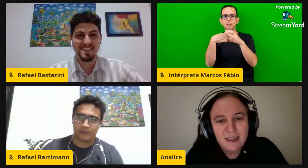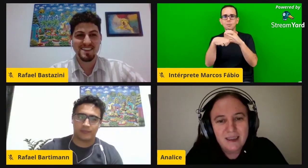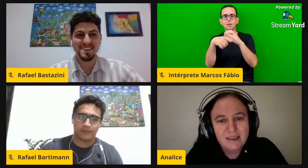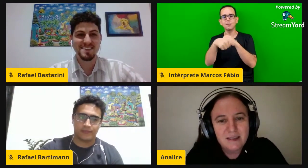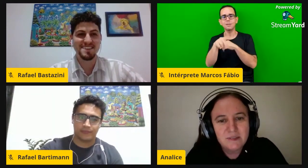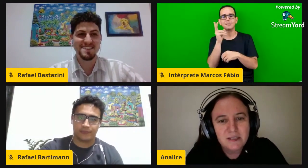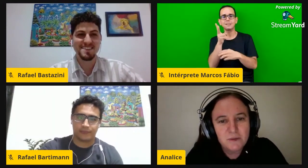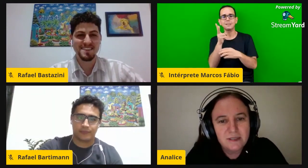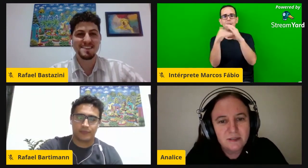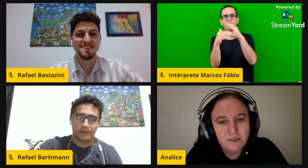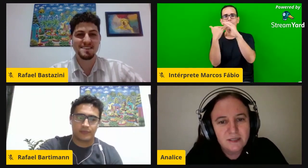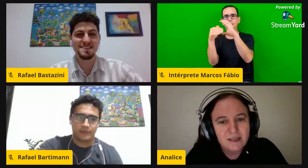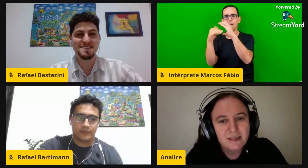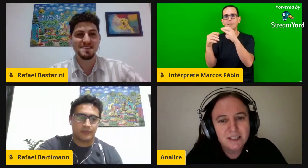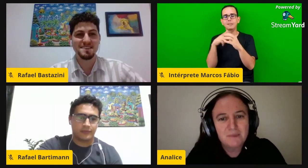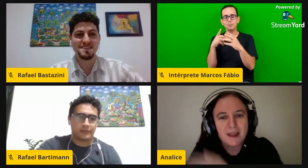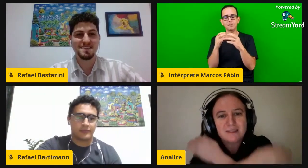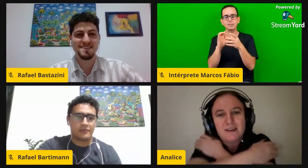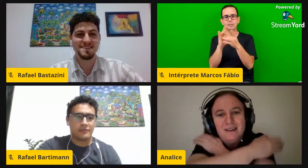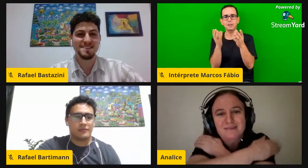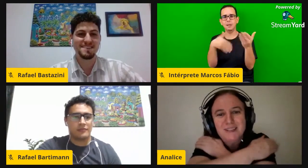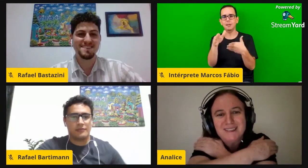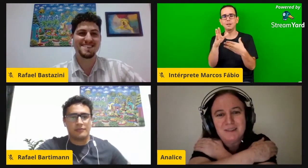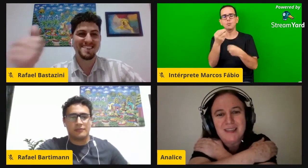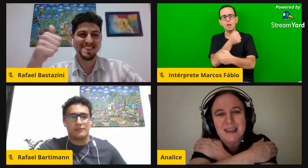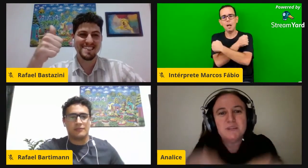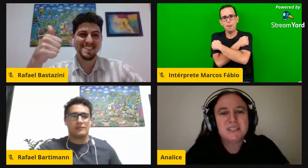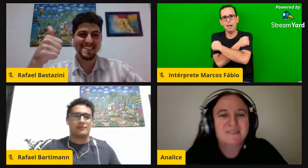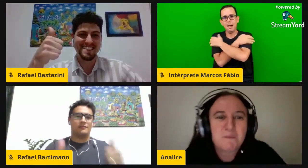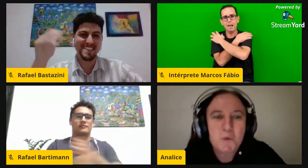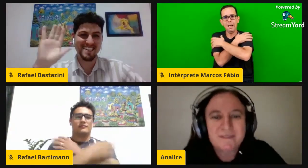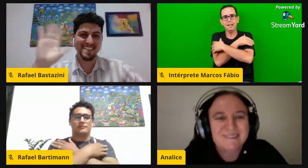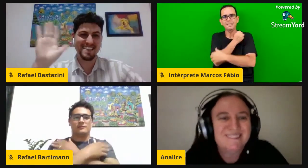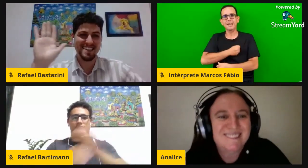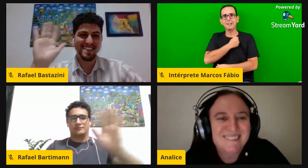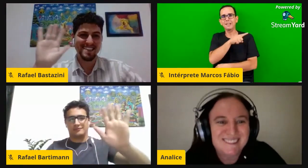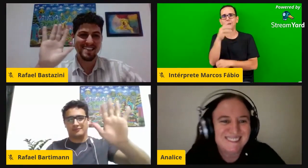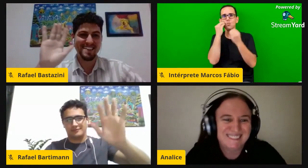então estamos à disposição de vocês. Um grande abraço, muita saudade, beijão.